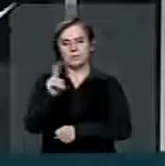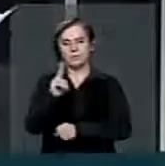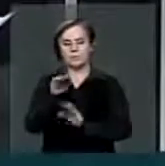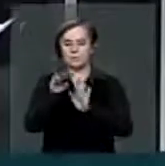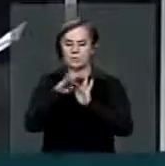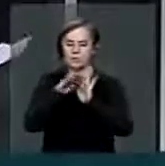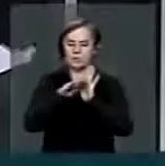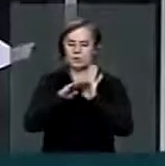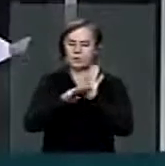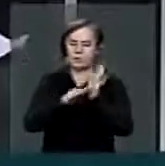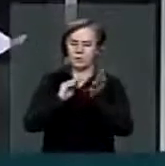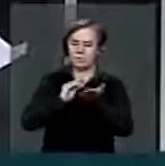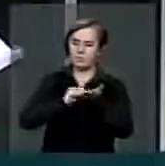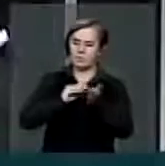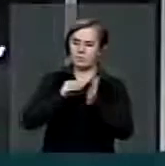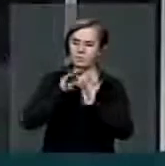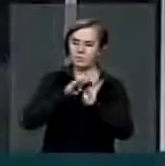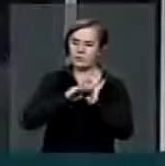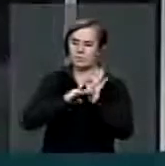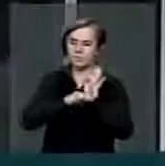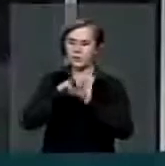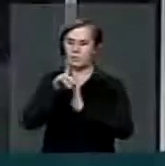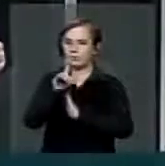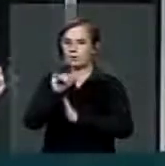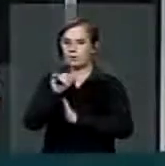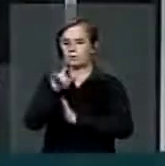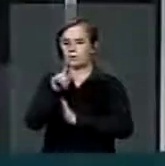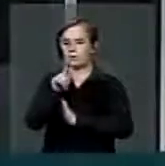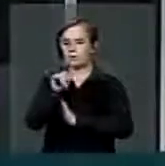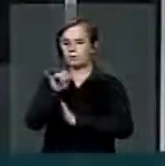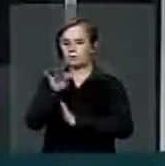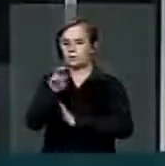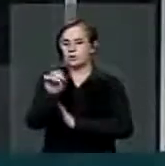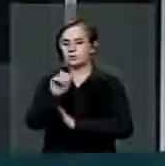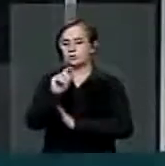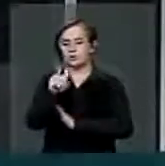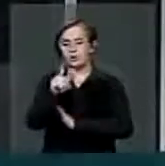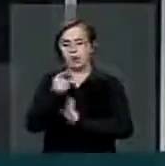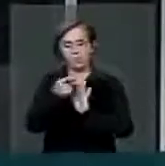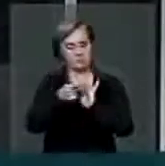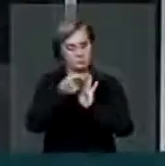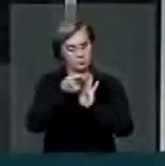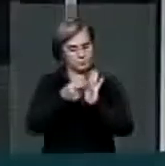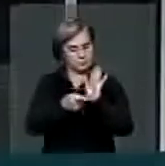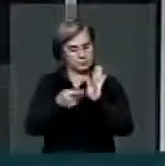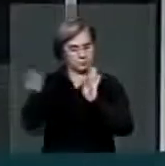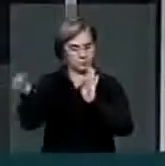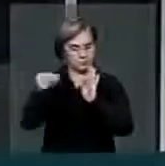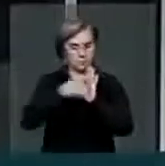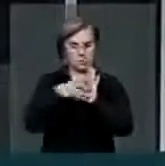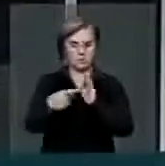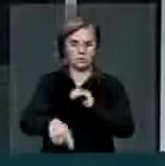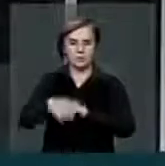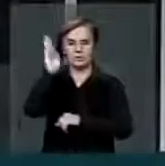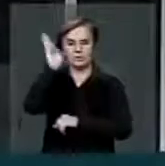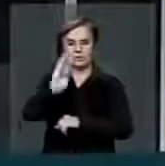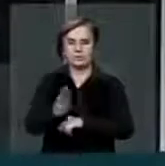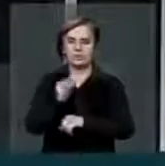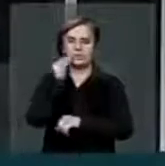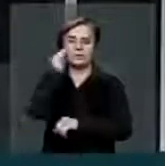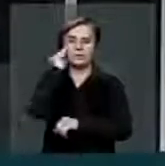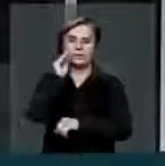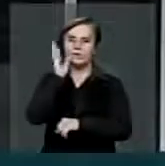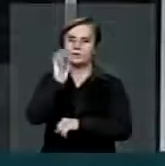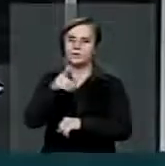senhor presidente. Este projeto, na realidade, ele traz para o Brasil uma experiência que já existe em